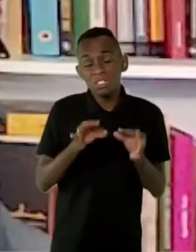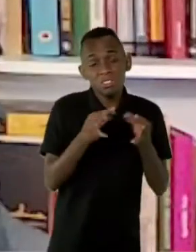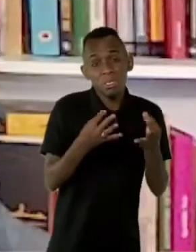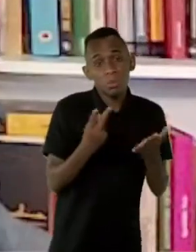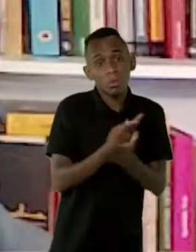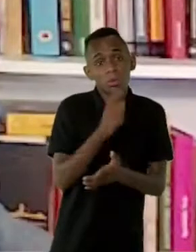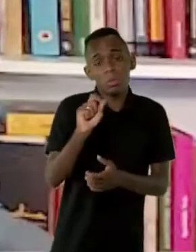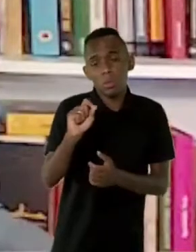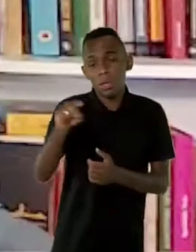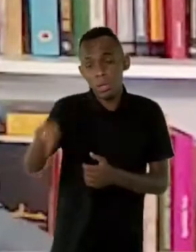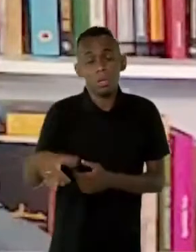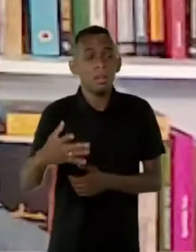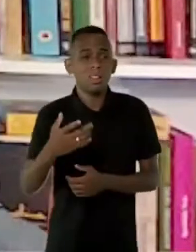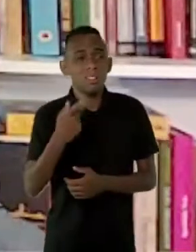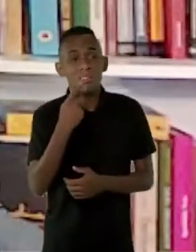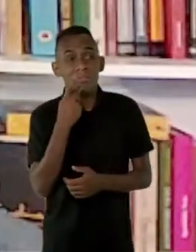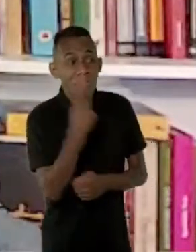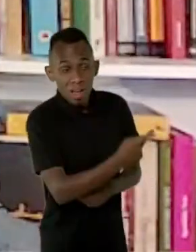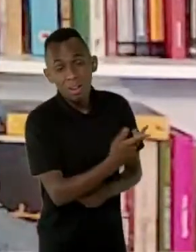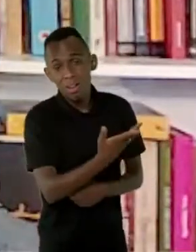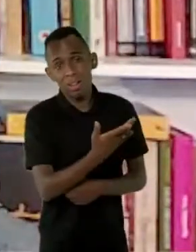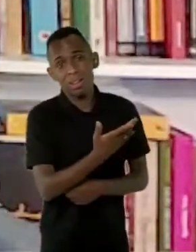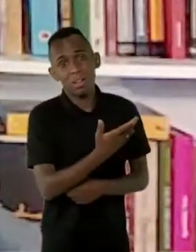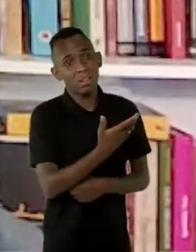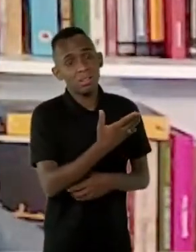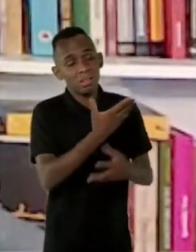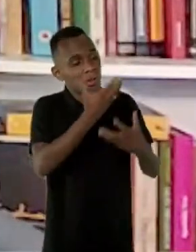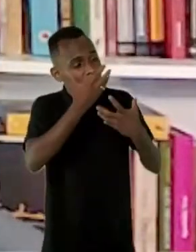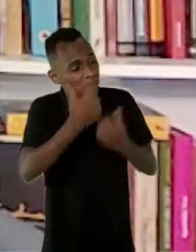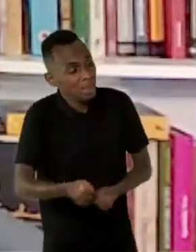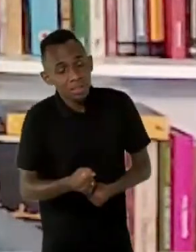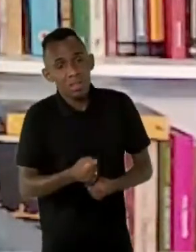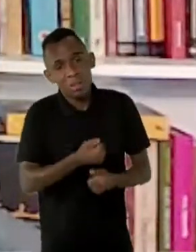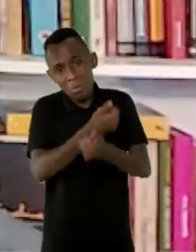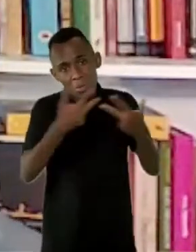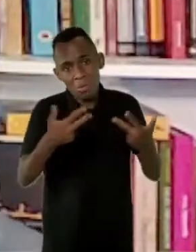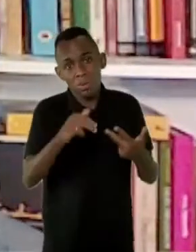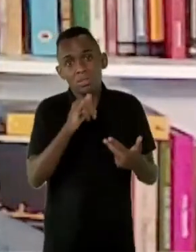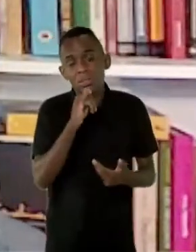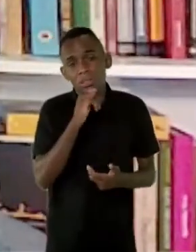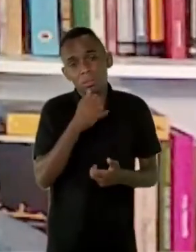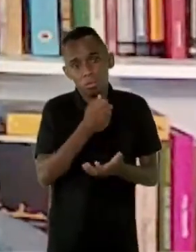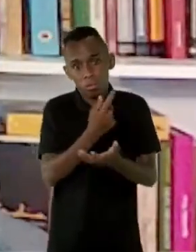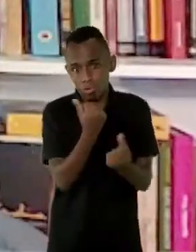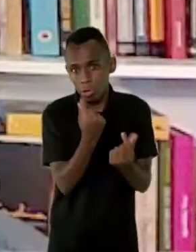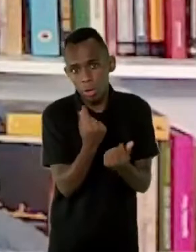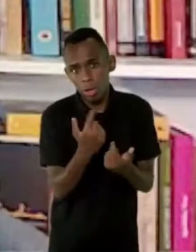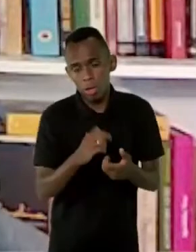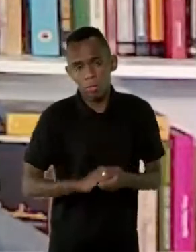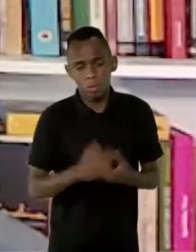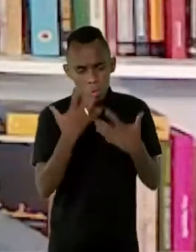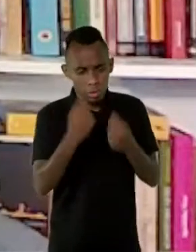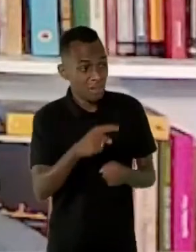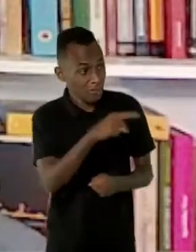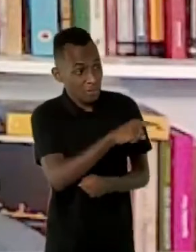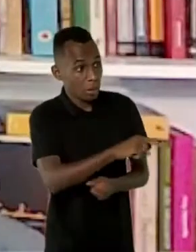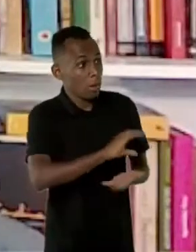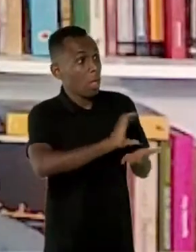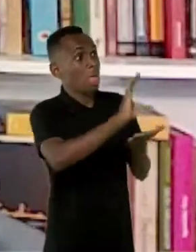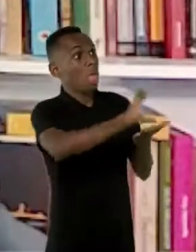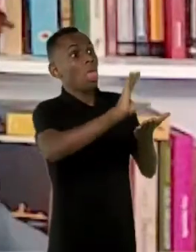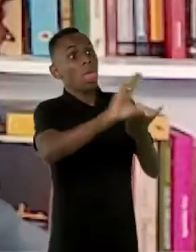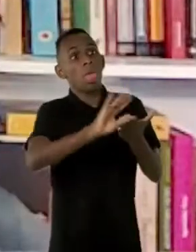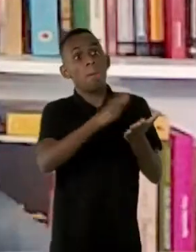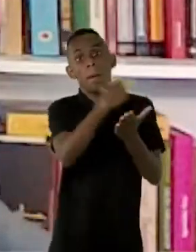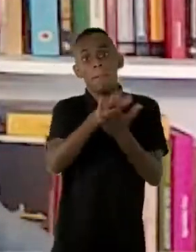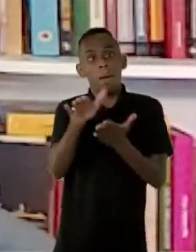dele falar alguma coisa, dele negar alguma coisa para ela, com relação, por exemplo, à questão do dinheiro. Né? Ele dizia, você gasta muito.